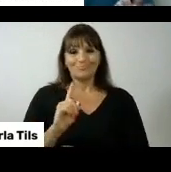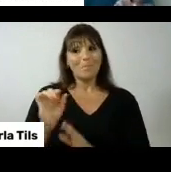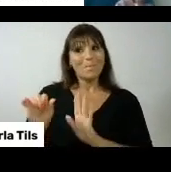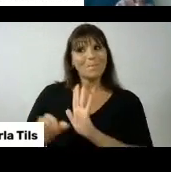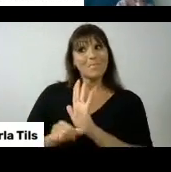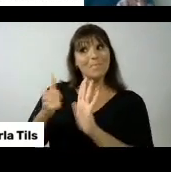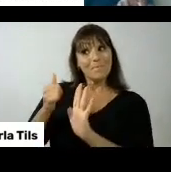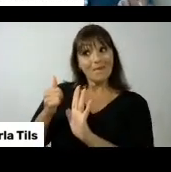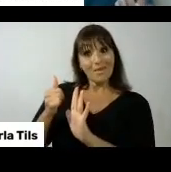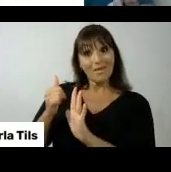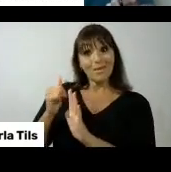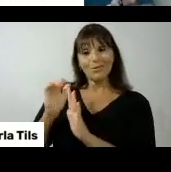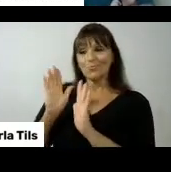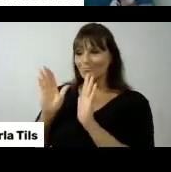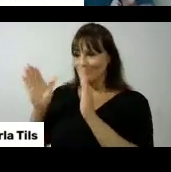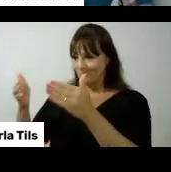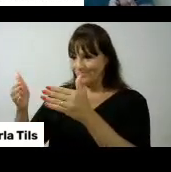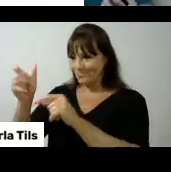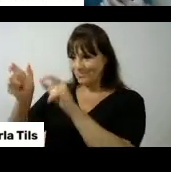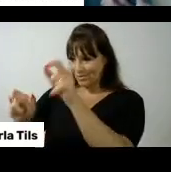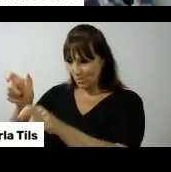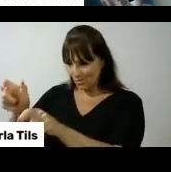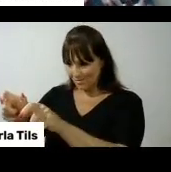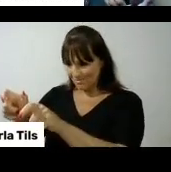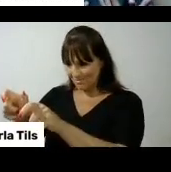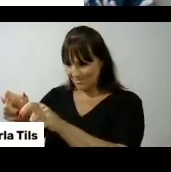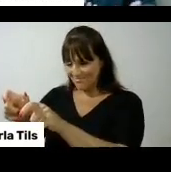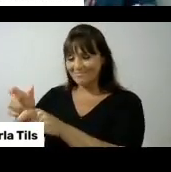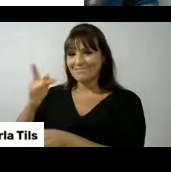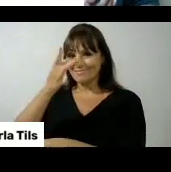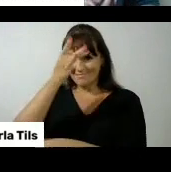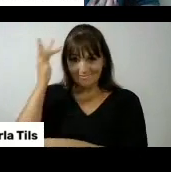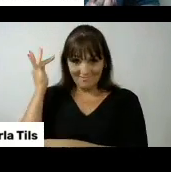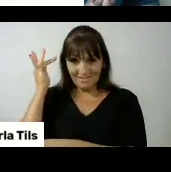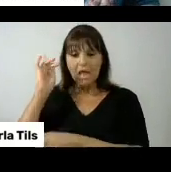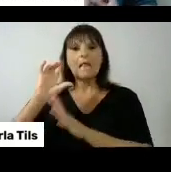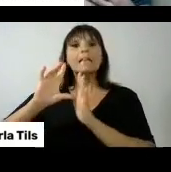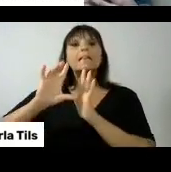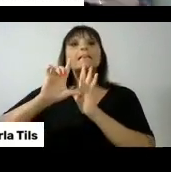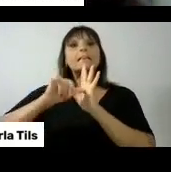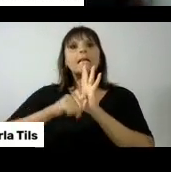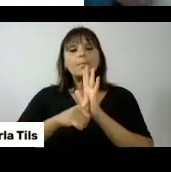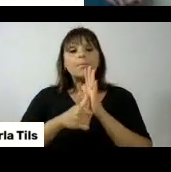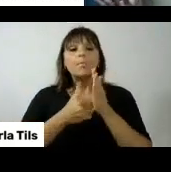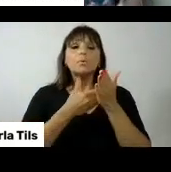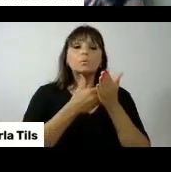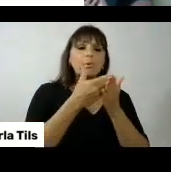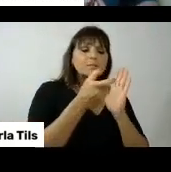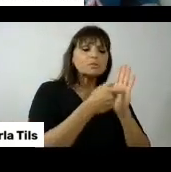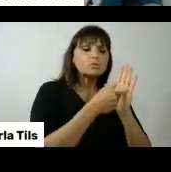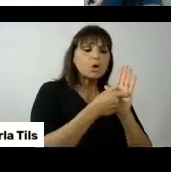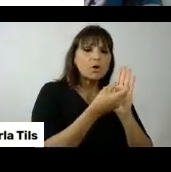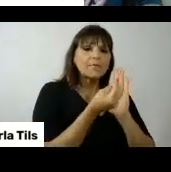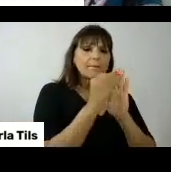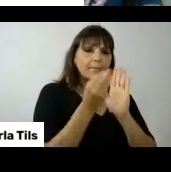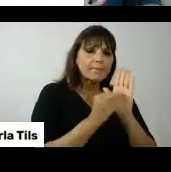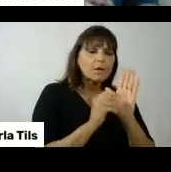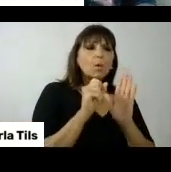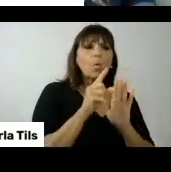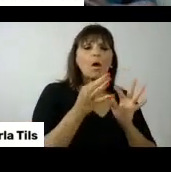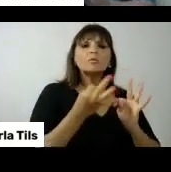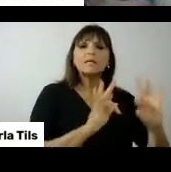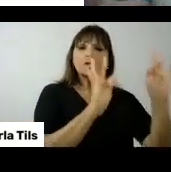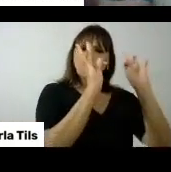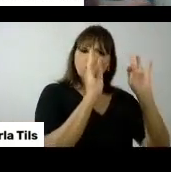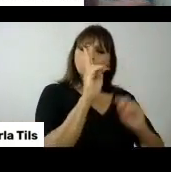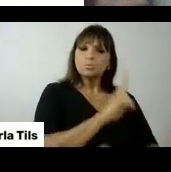nas pessoas e depois pensarmos como nós vamos implementar isso. Qual a tecnologia que nós vamos utilizar? O